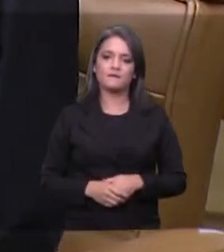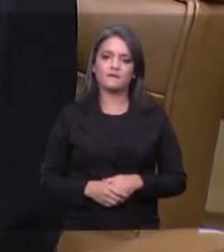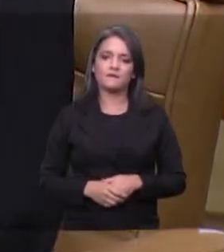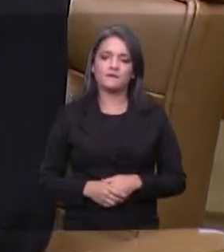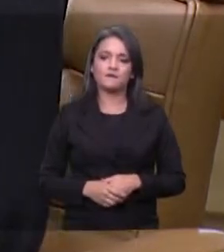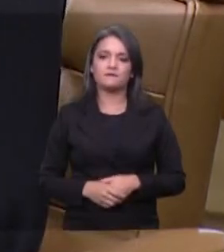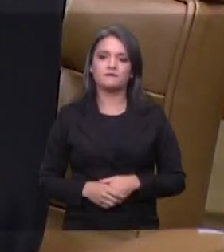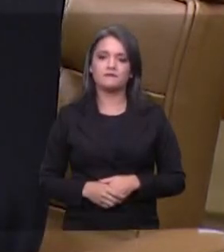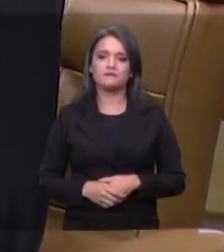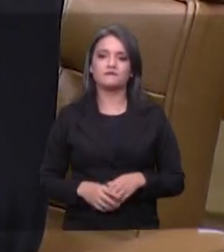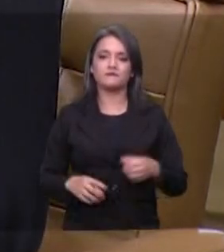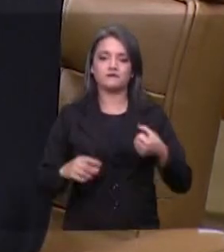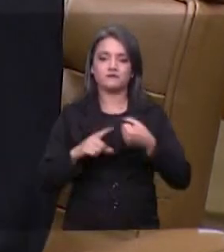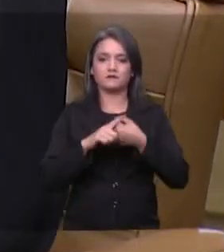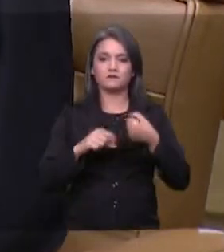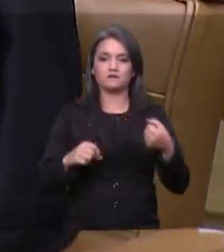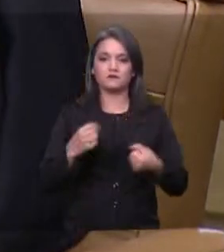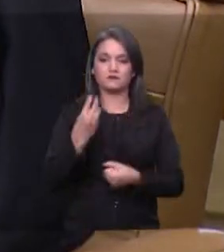ao artigo 3B,